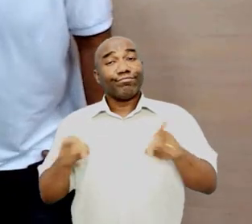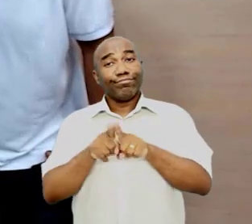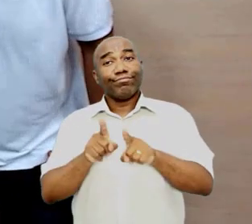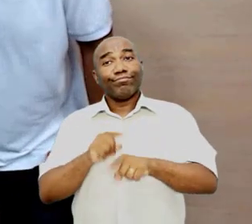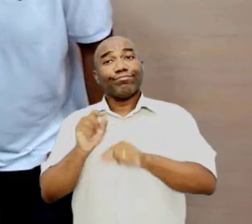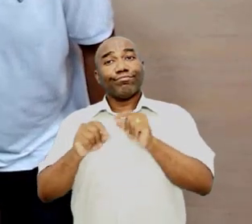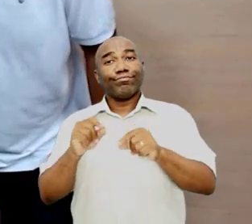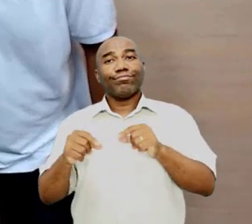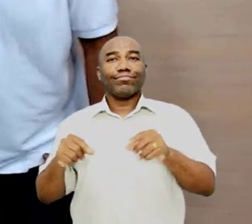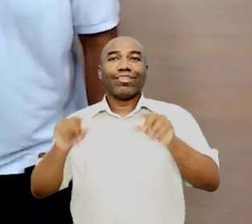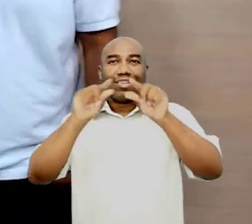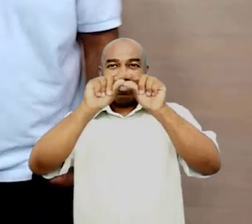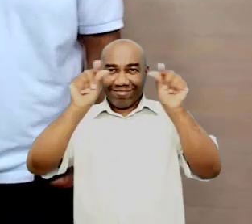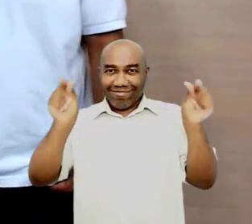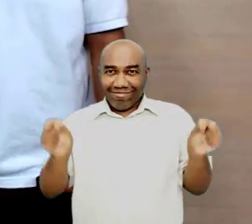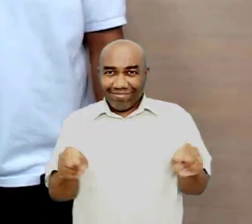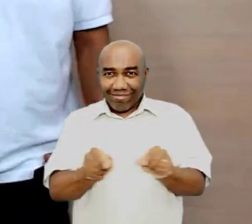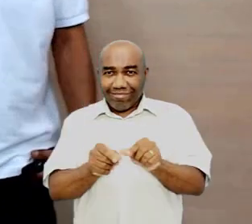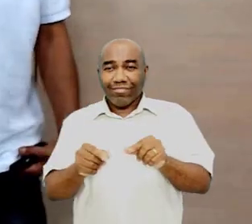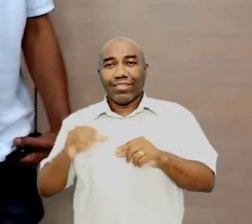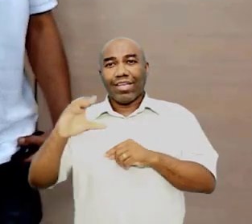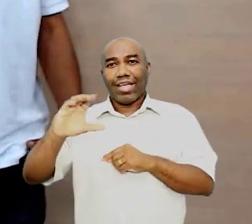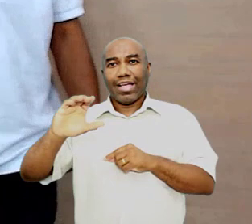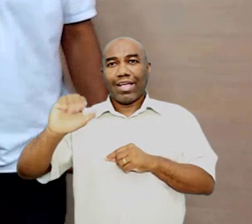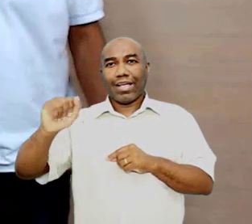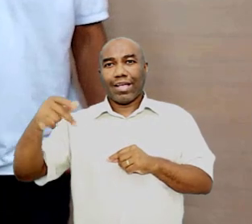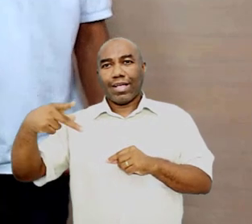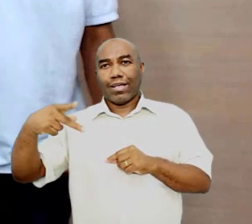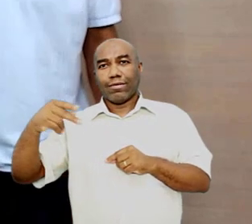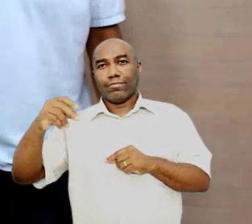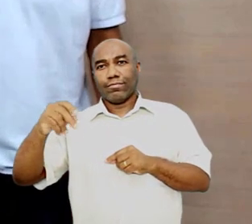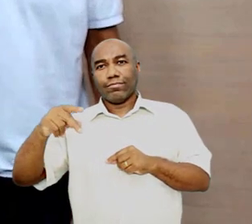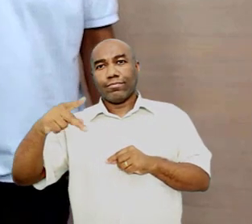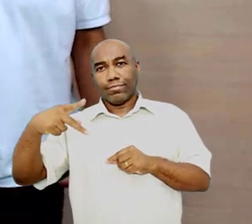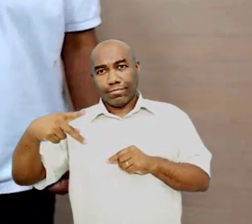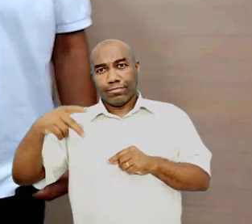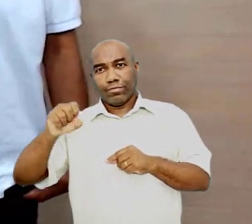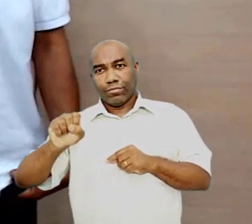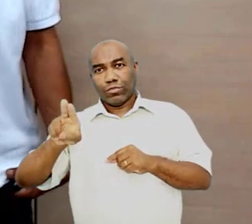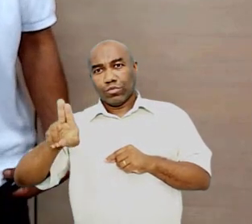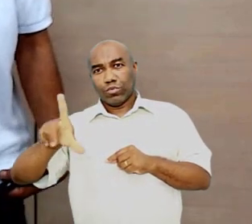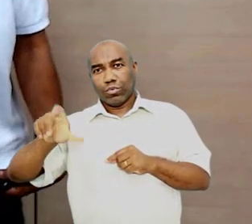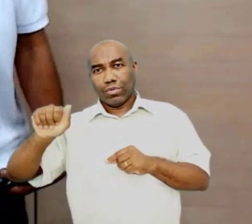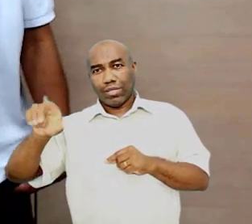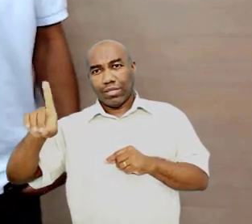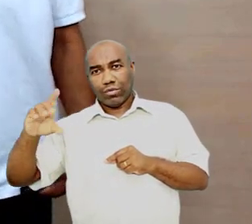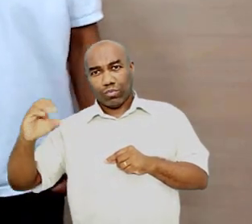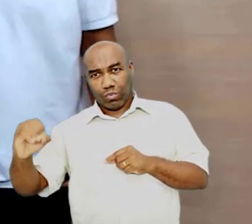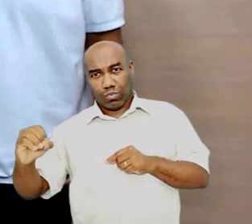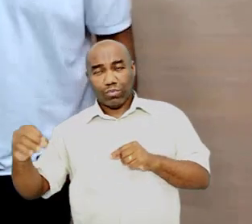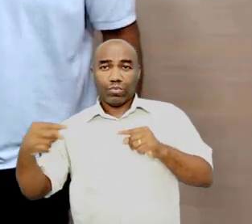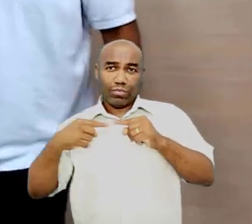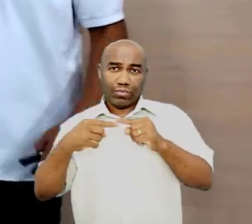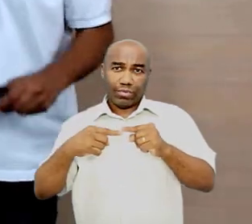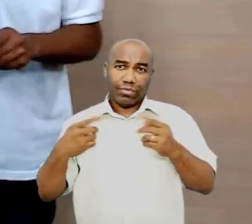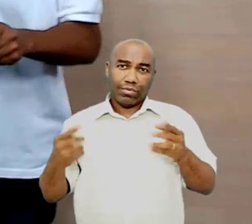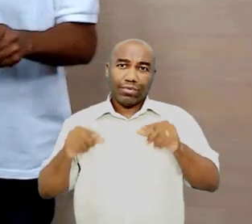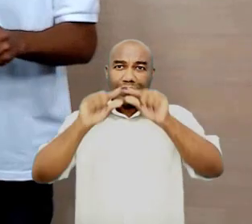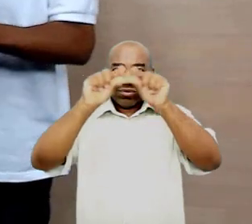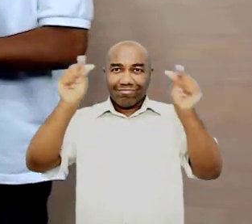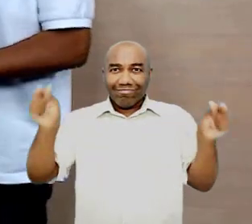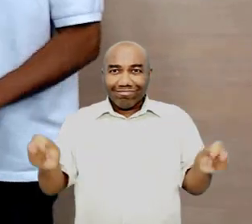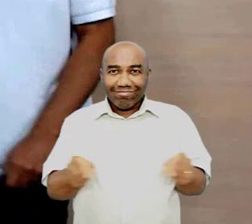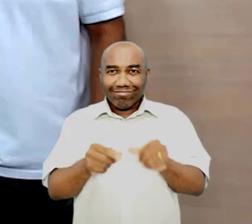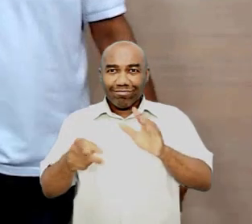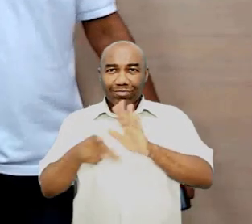vírus capsulados. Então, essas proteínas vão ser as proteínas que vão ligar à sua célula. Elas vão